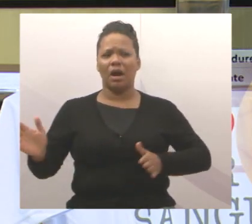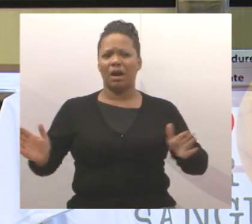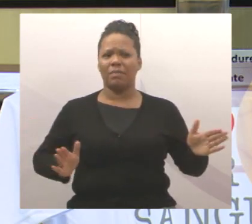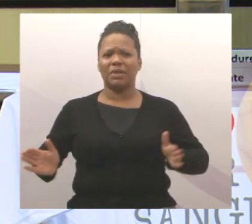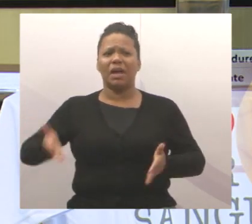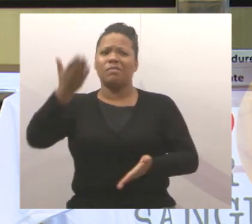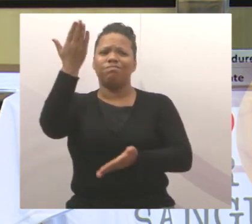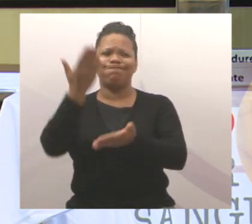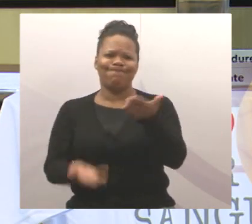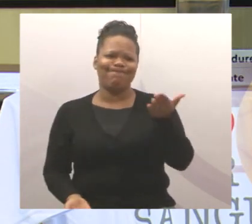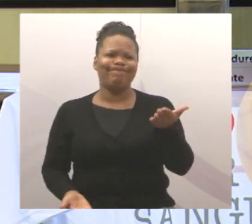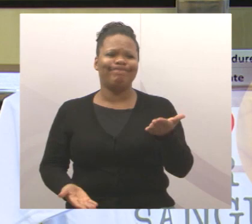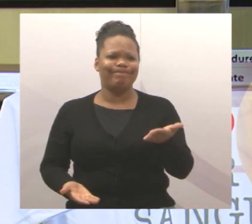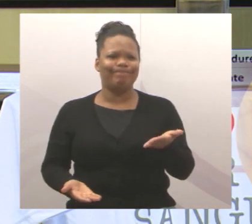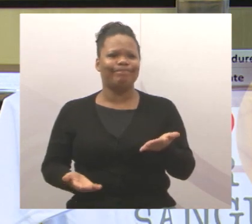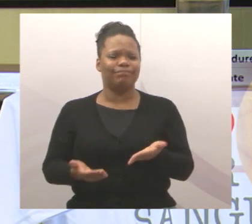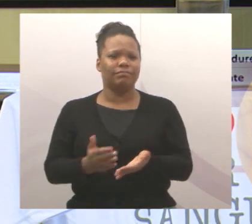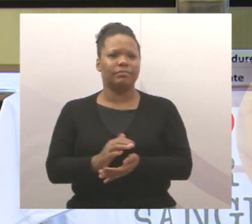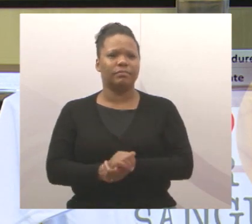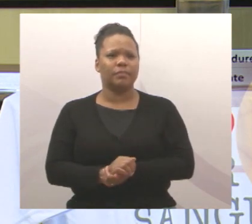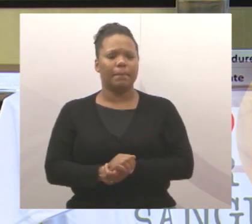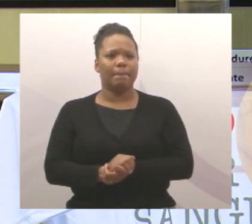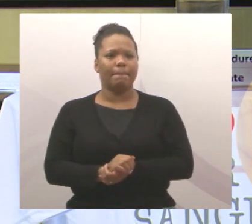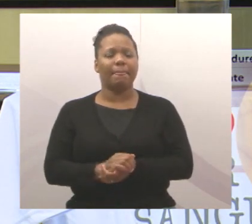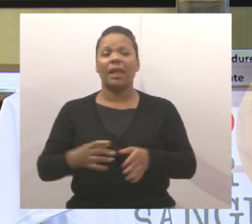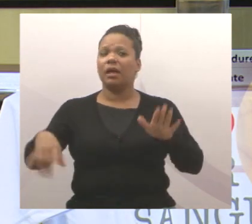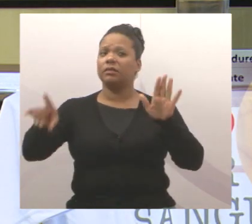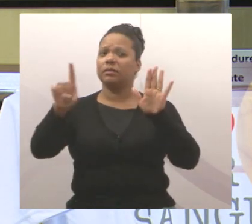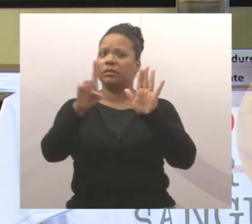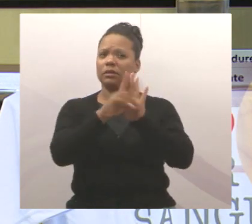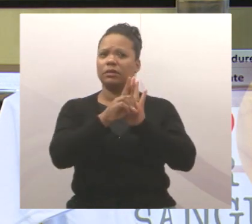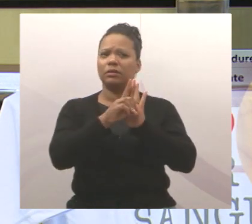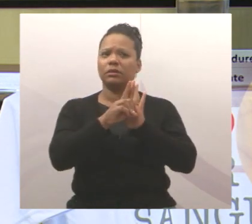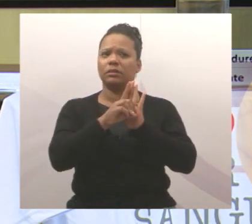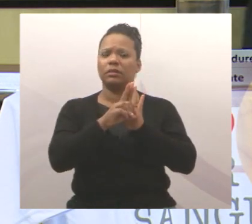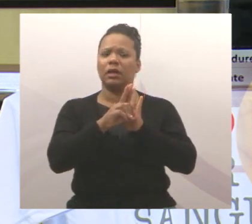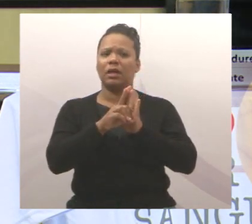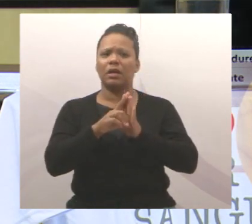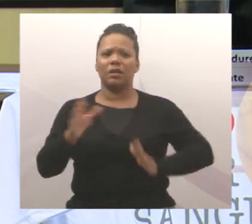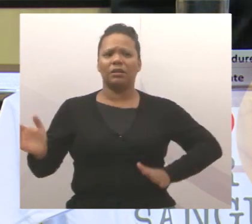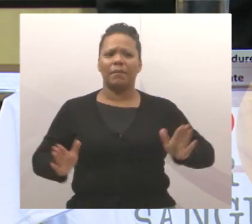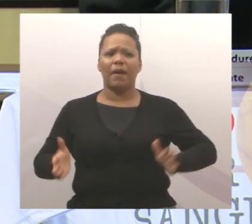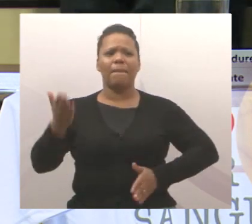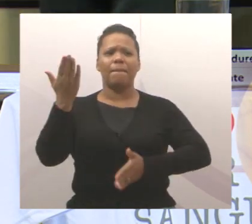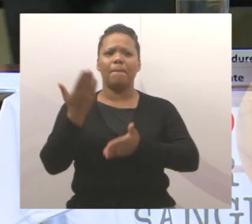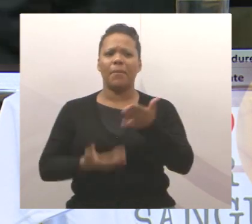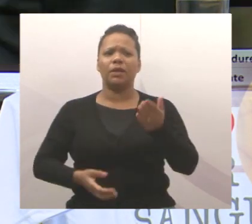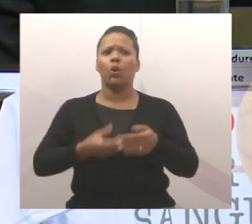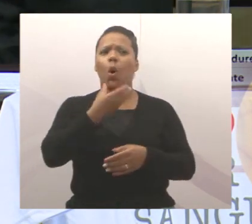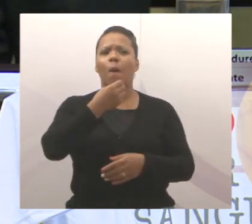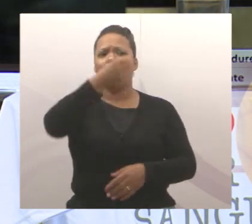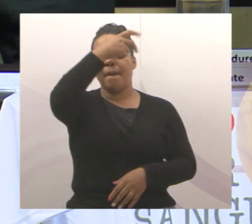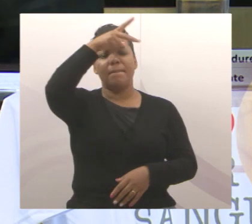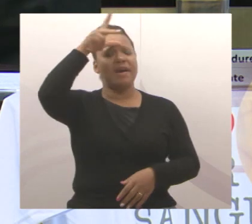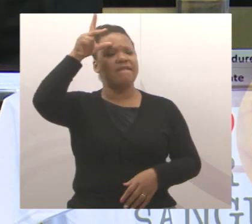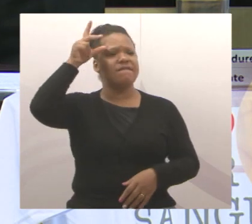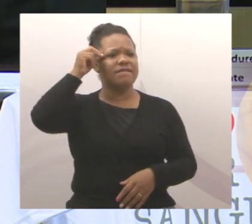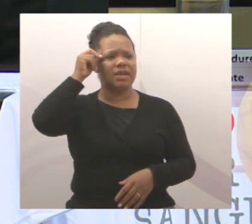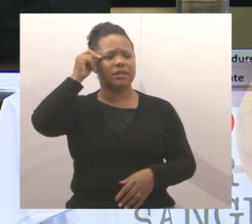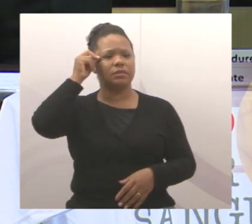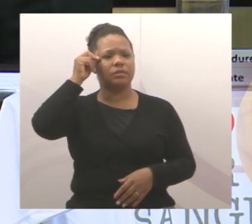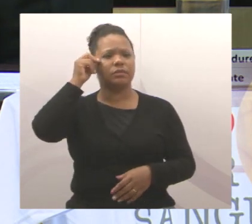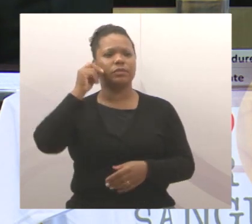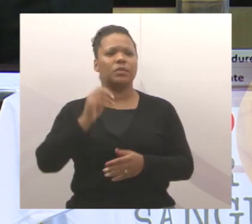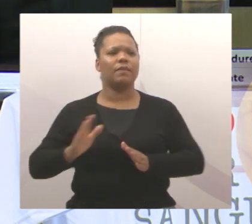prefeito municipal e expedição do respectivo decreto legislativo de cassação do mandato do senhor prefeito. Em qualquer